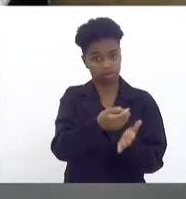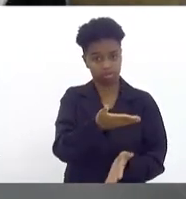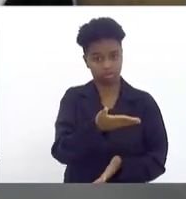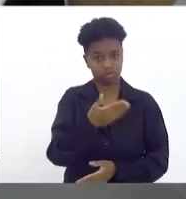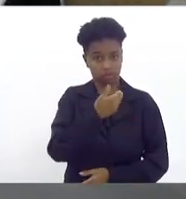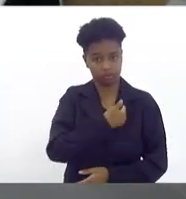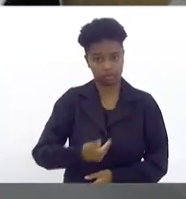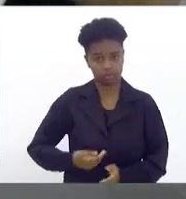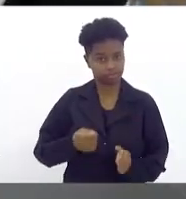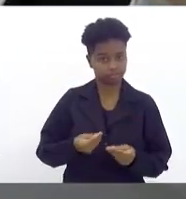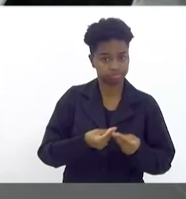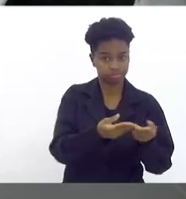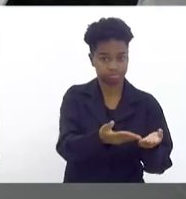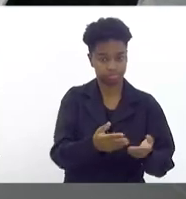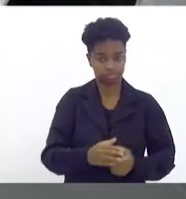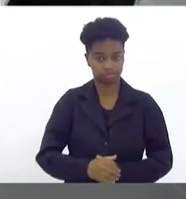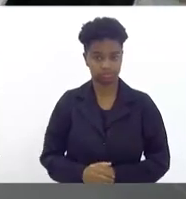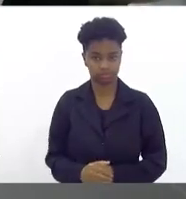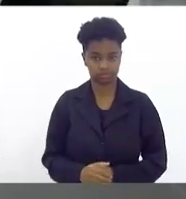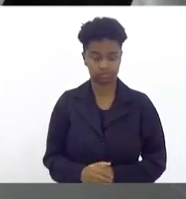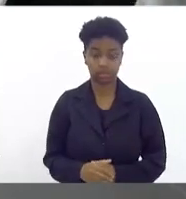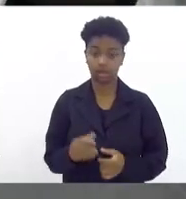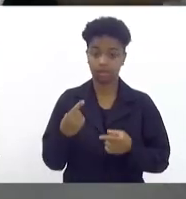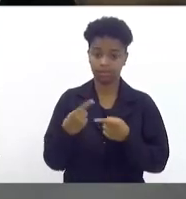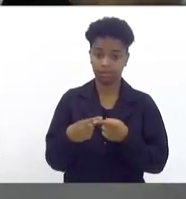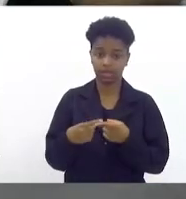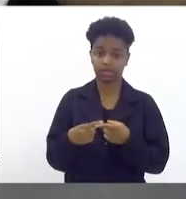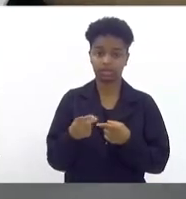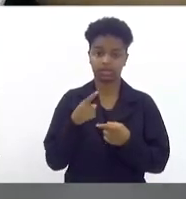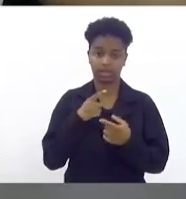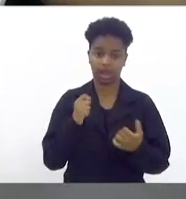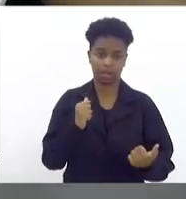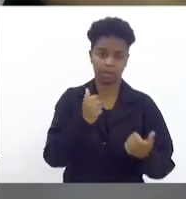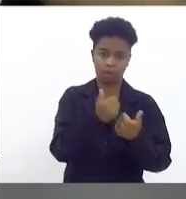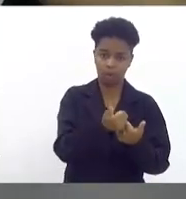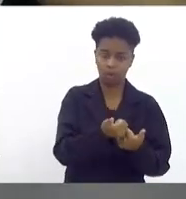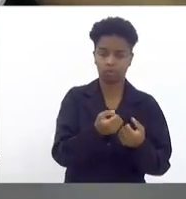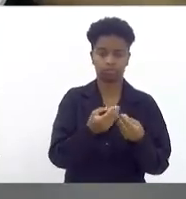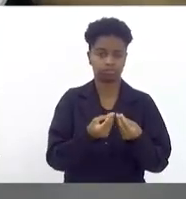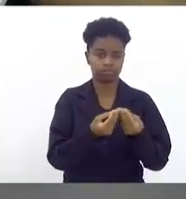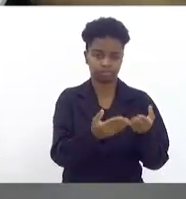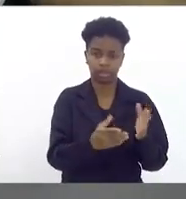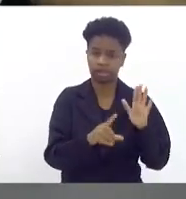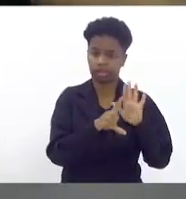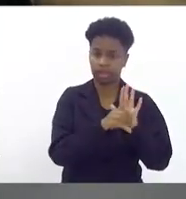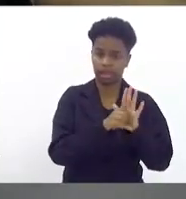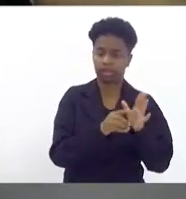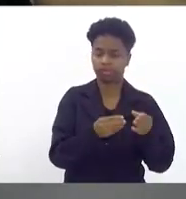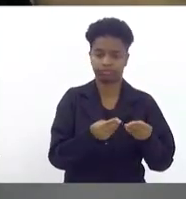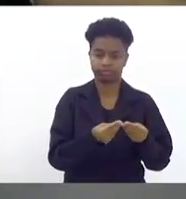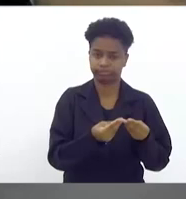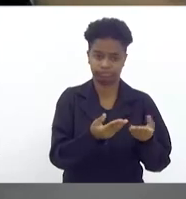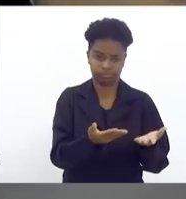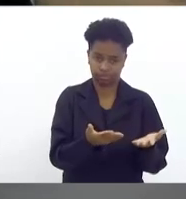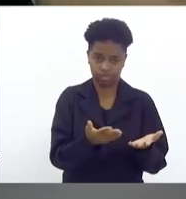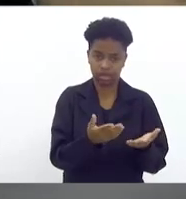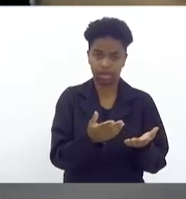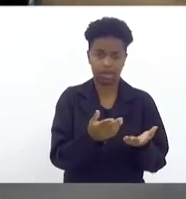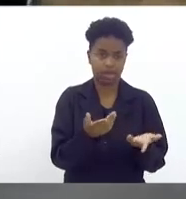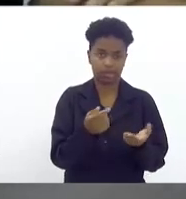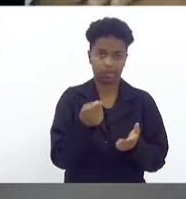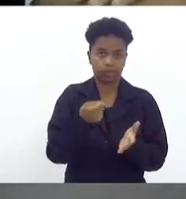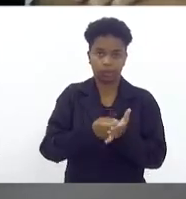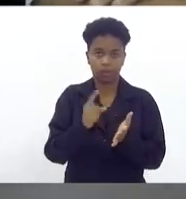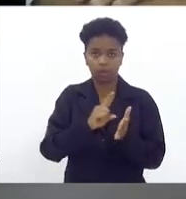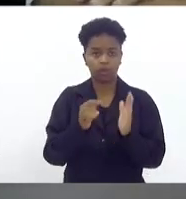empresa tal, por meio desse benefício aprovado por tal legislação, deixou de pagar imposto